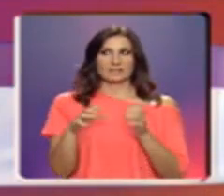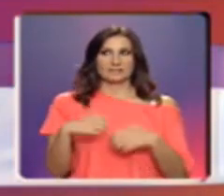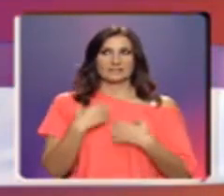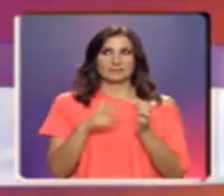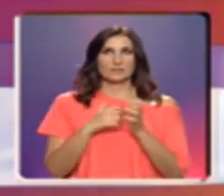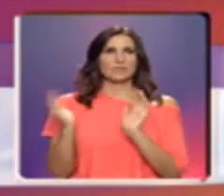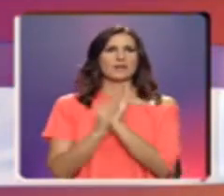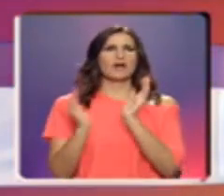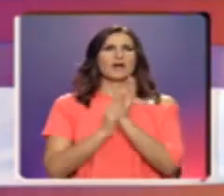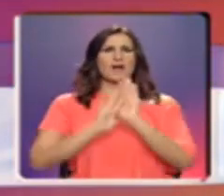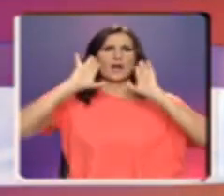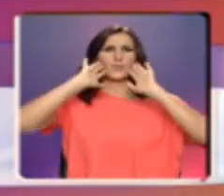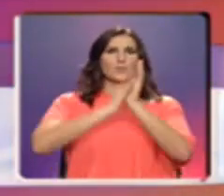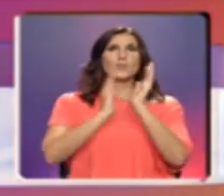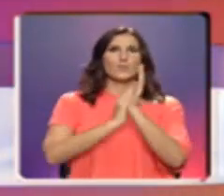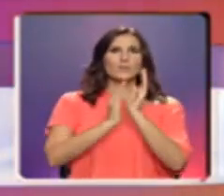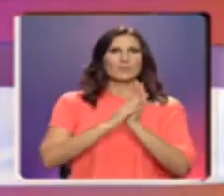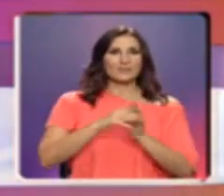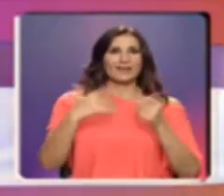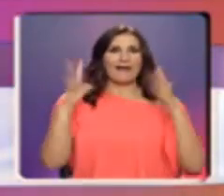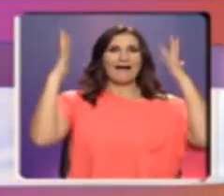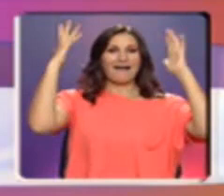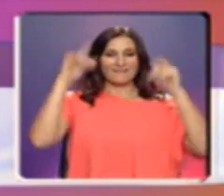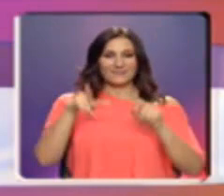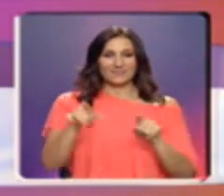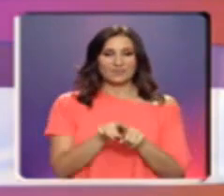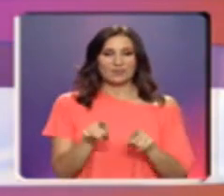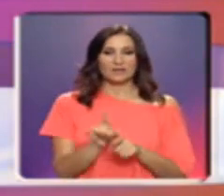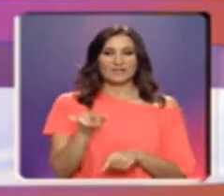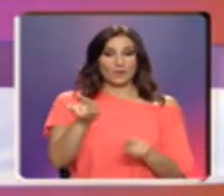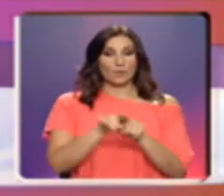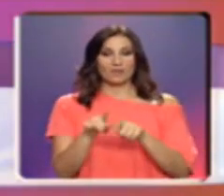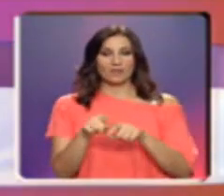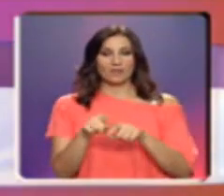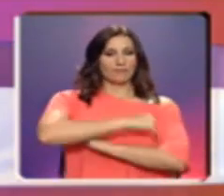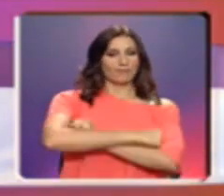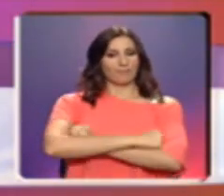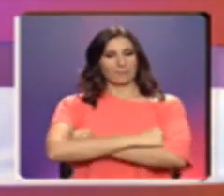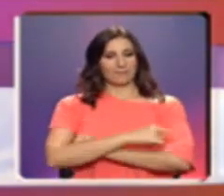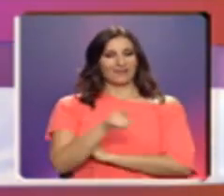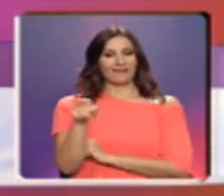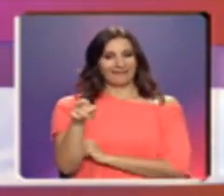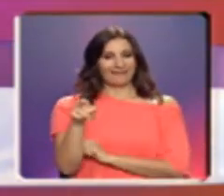E... Era com esta pose que lá chegava, esta pose de...